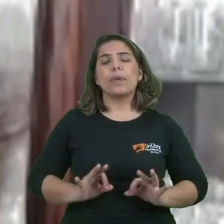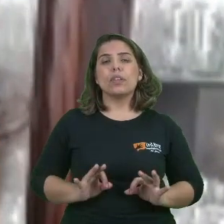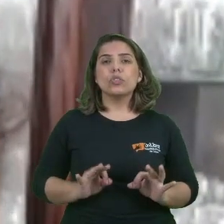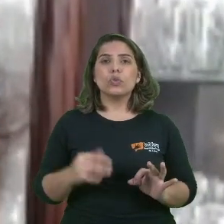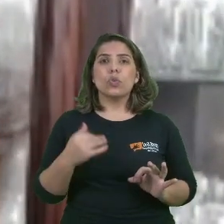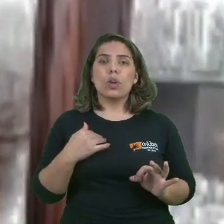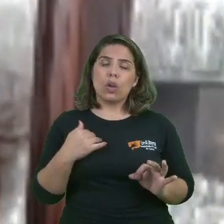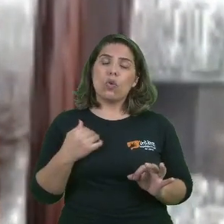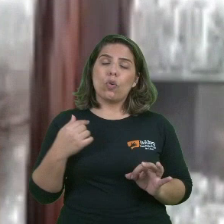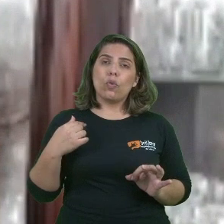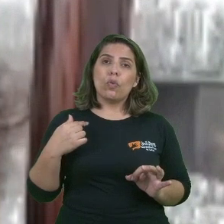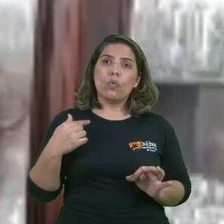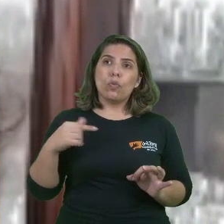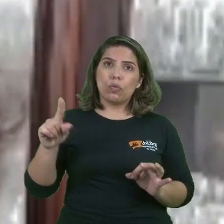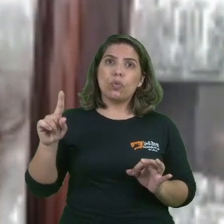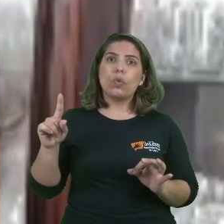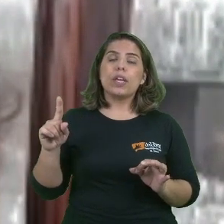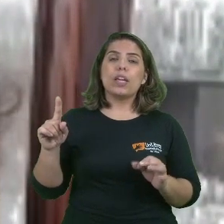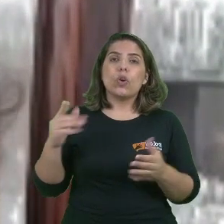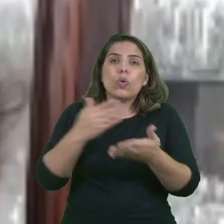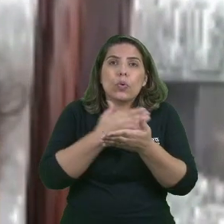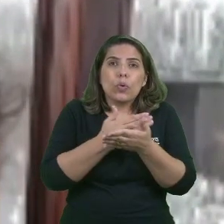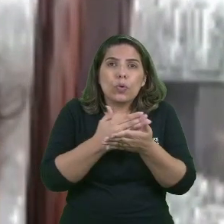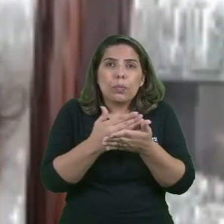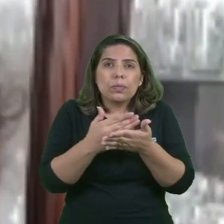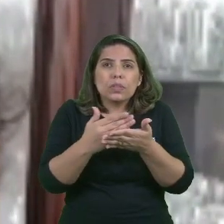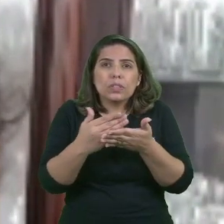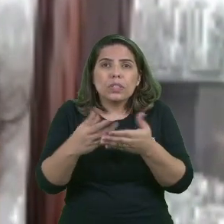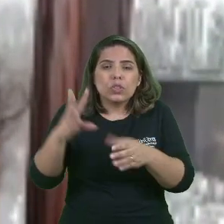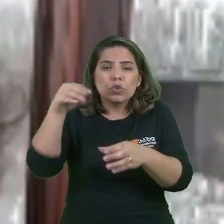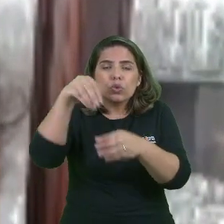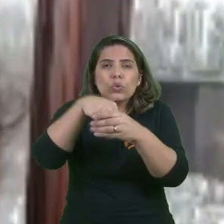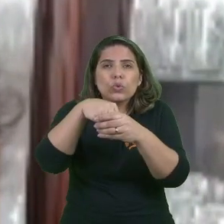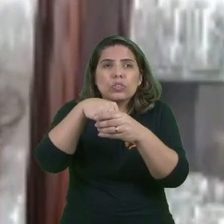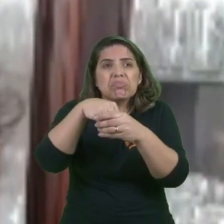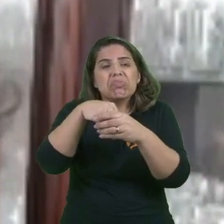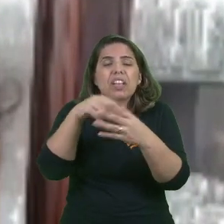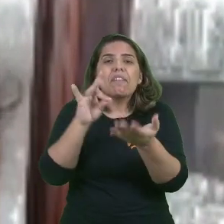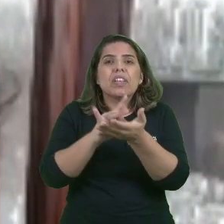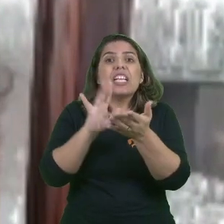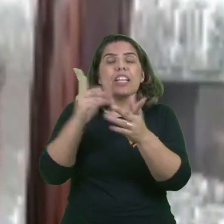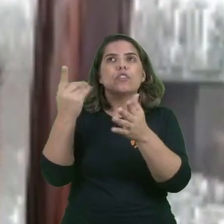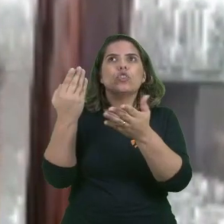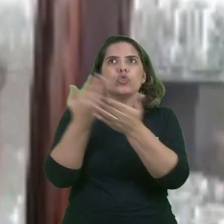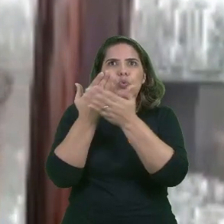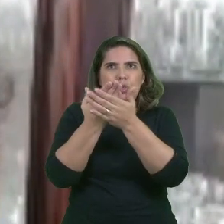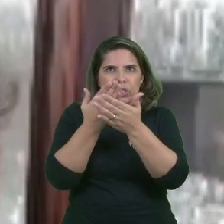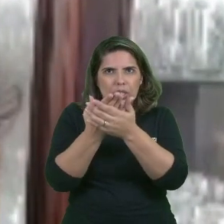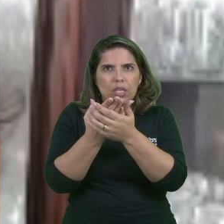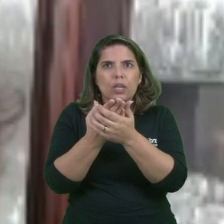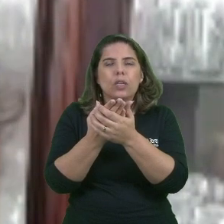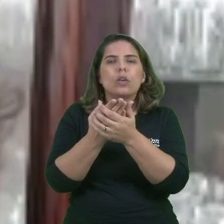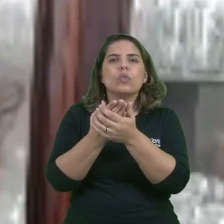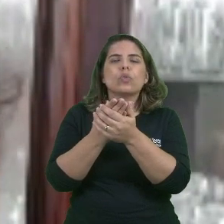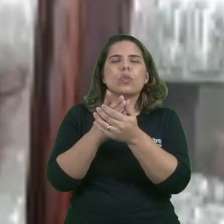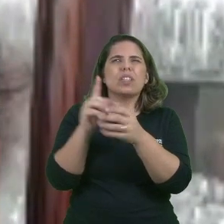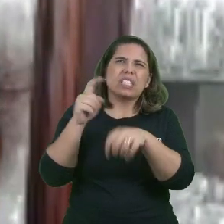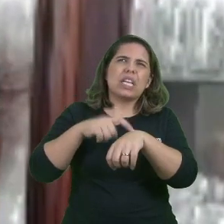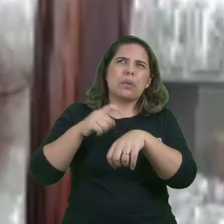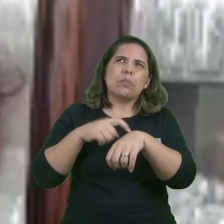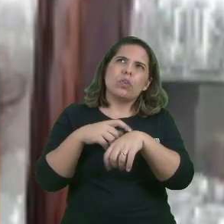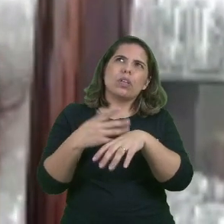eu eu fui introduzida a Na verdade eu estava estudando essa relação